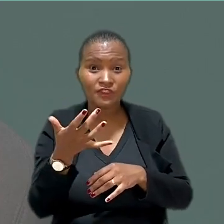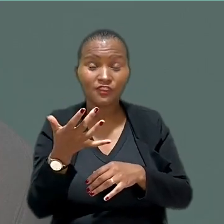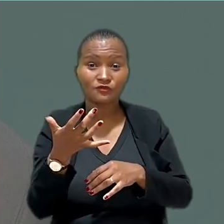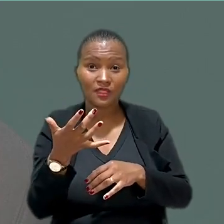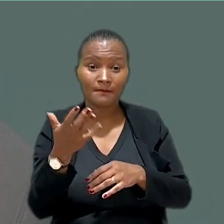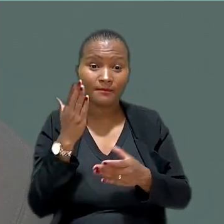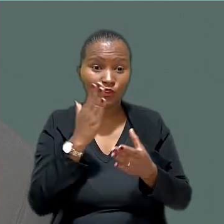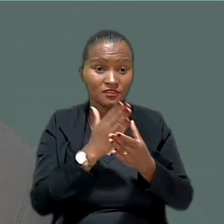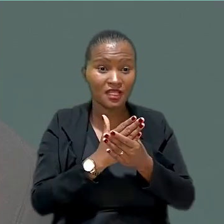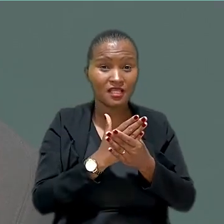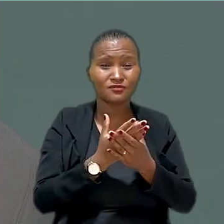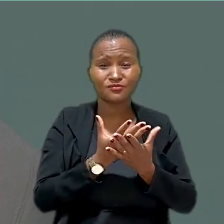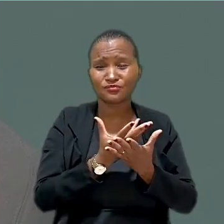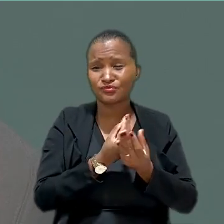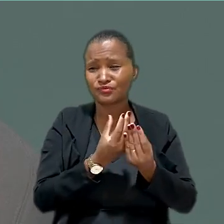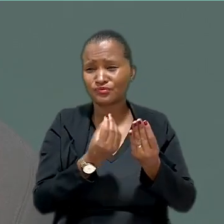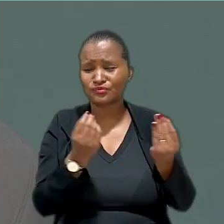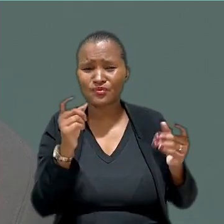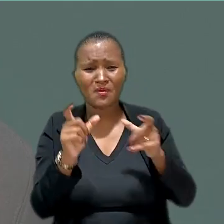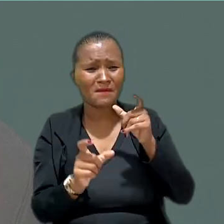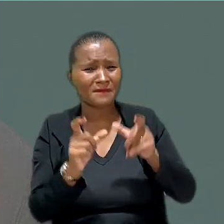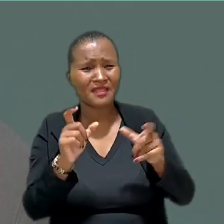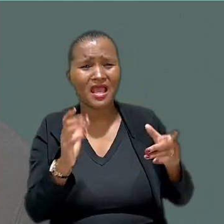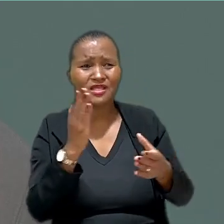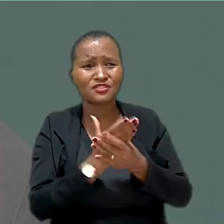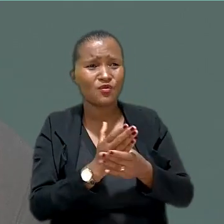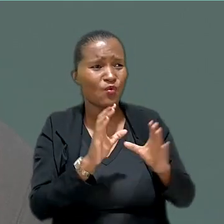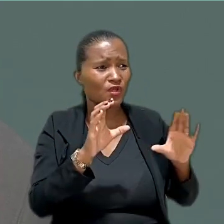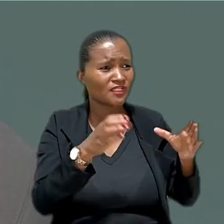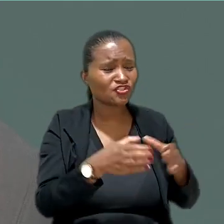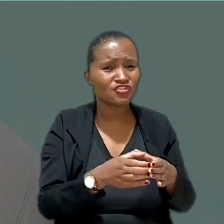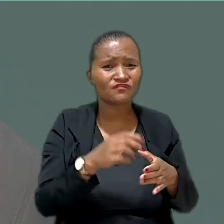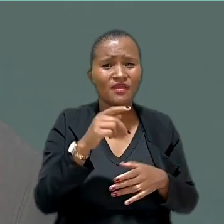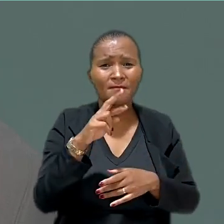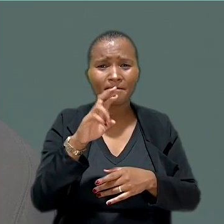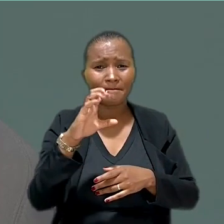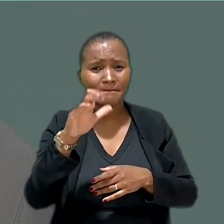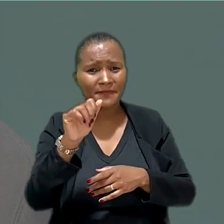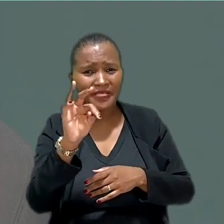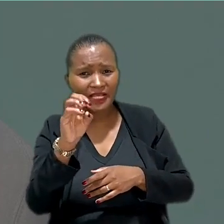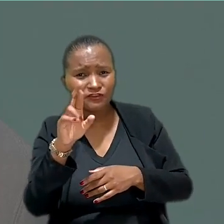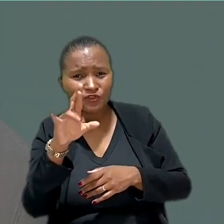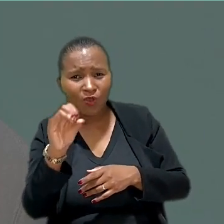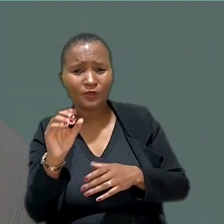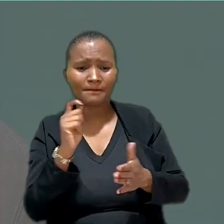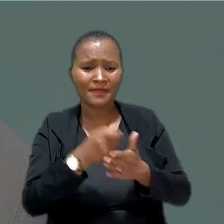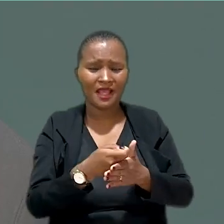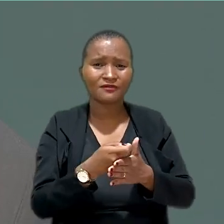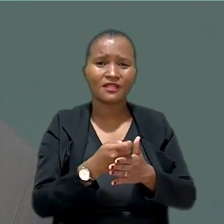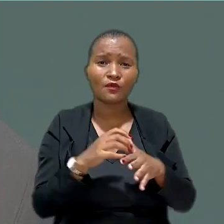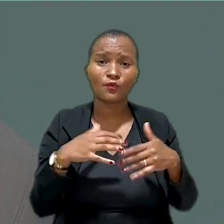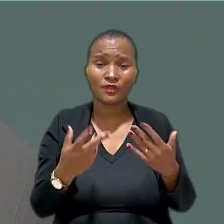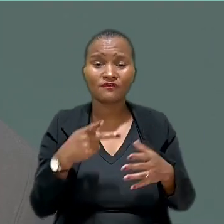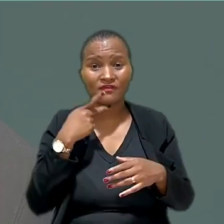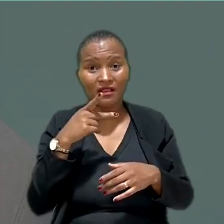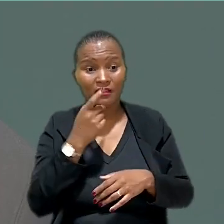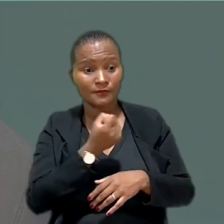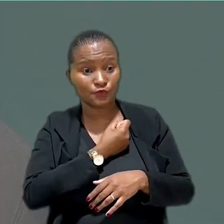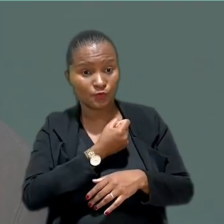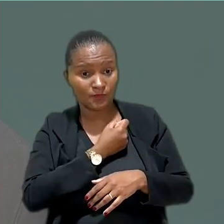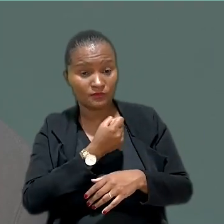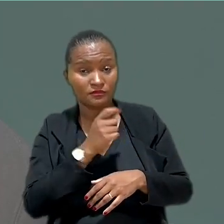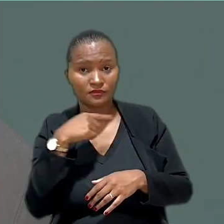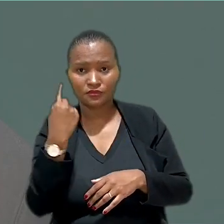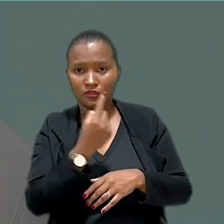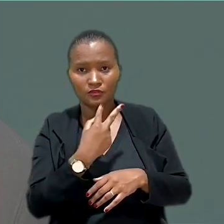processos de centenas de pessoas, execuções coletivas, precatórios que são pagos. Então, quando nós falamos nos números da execução, nós não